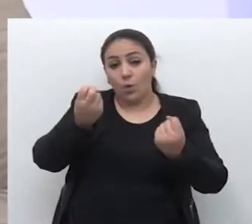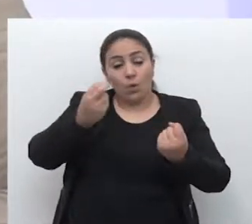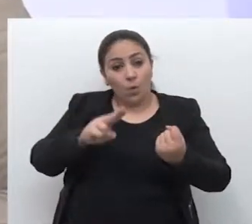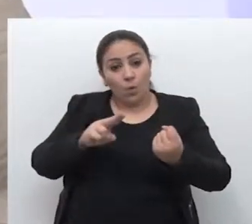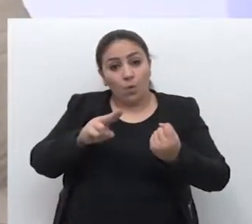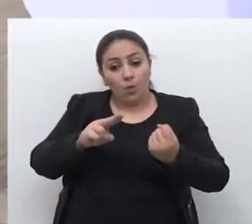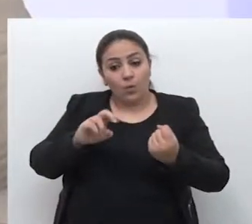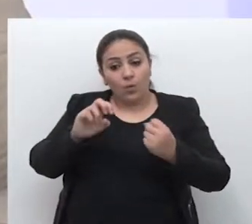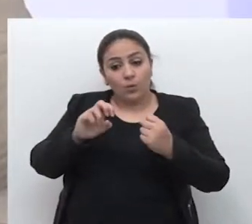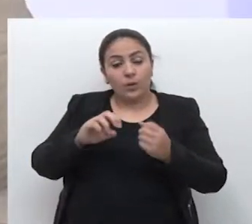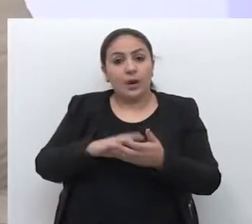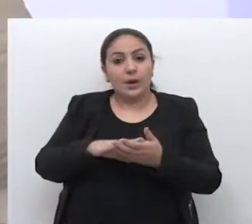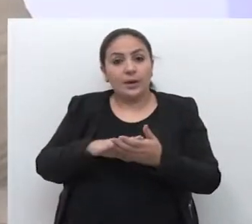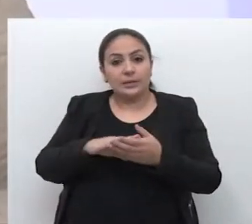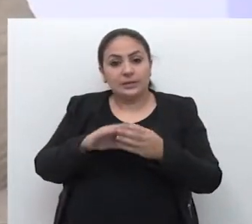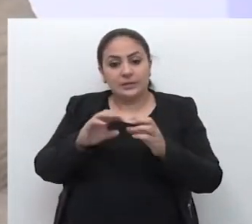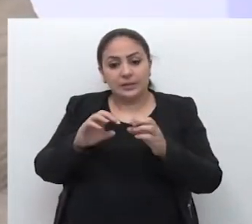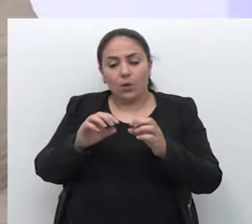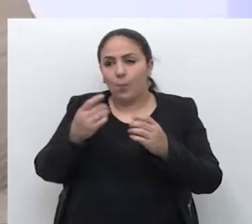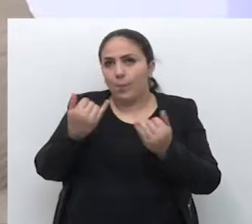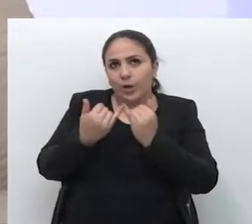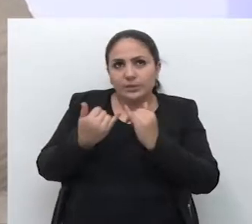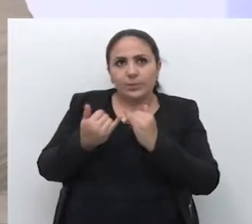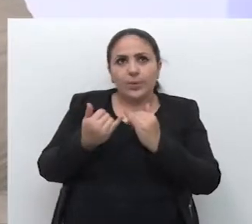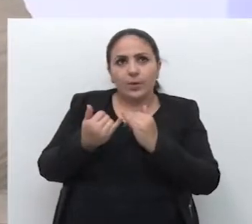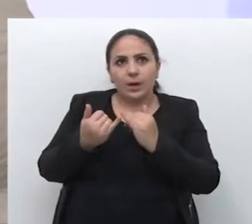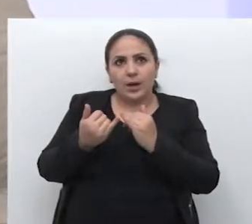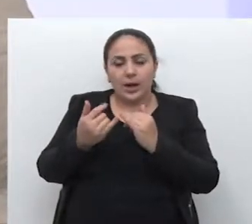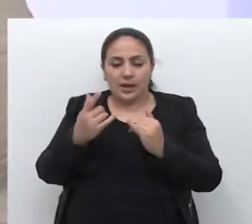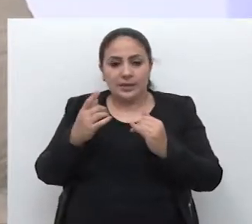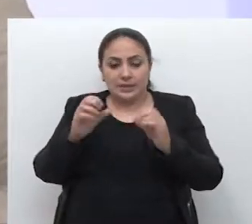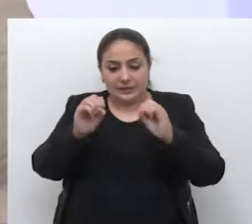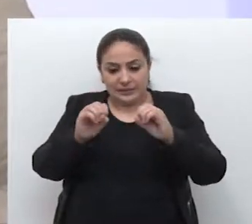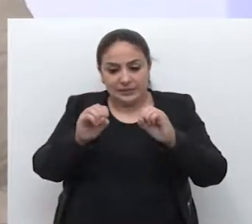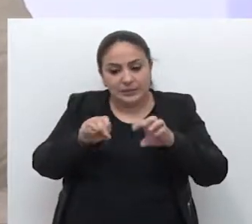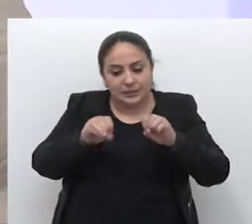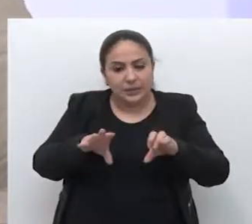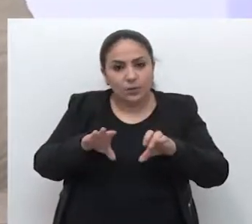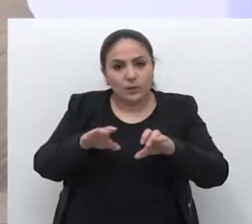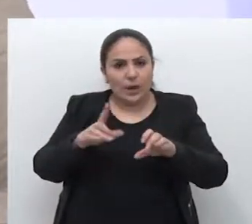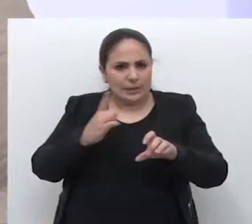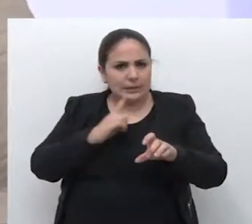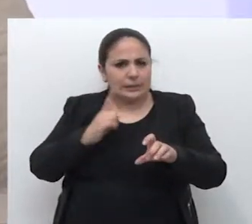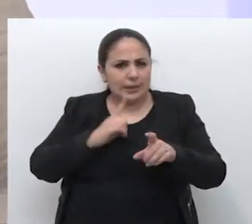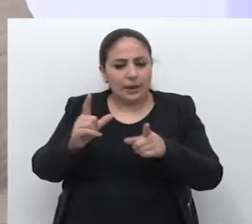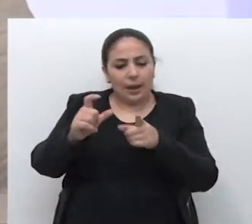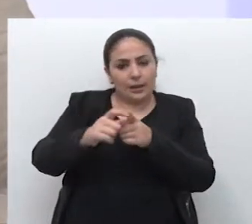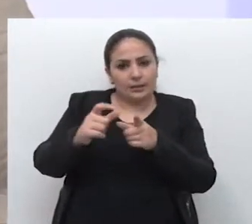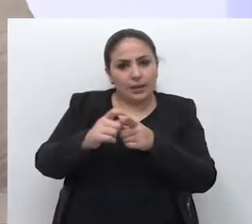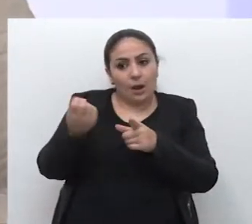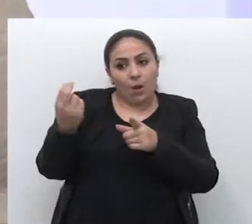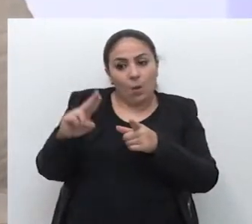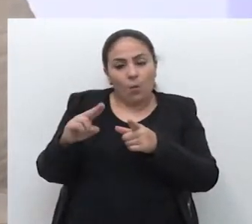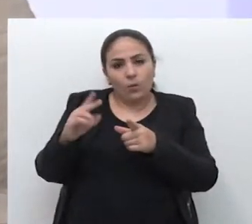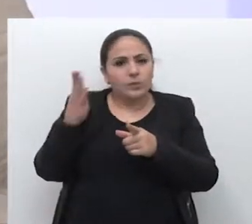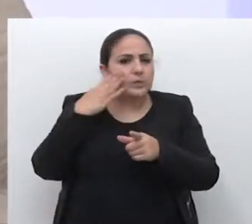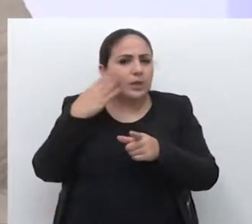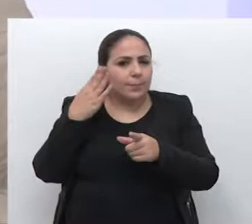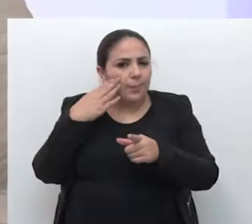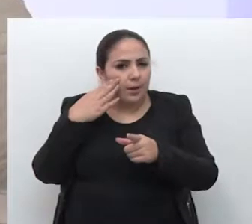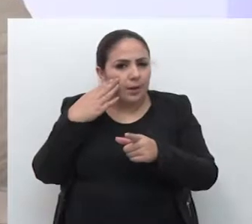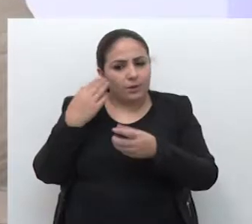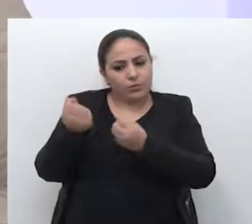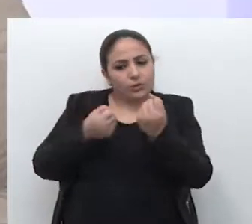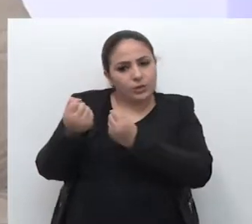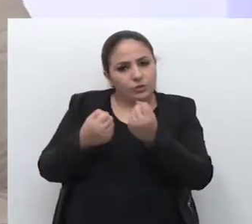dirigir ou estão ensinando a ter a carteira de motorista ou a saber a dirigir, saber a dimensão, a responsabilidade